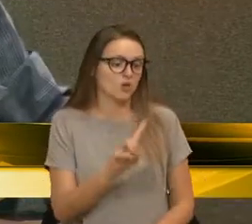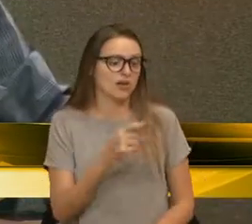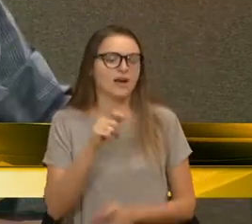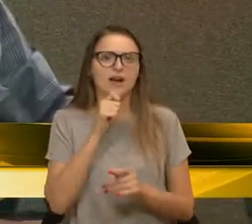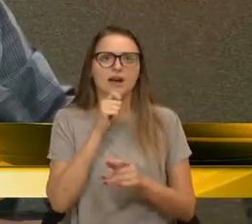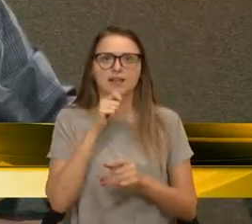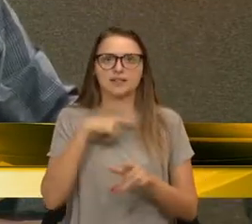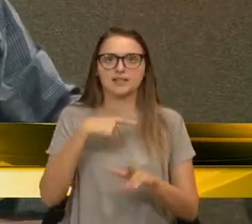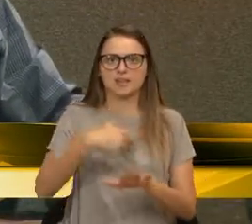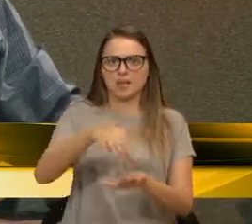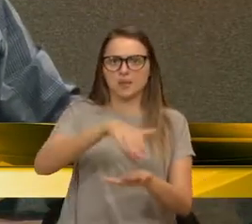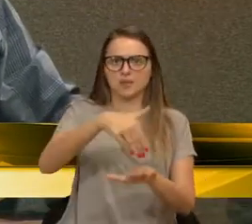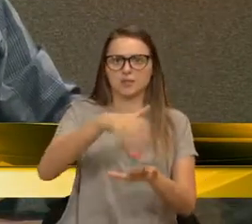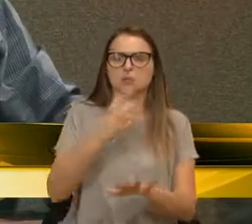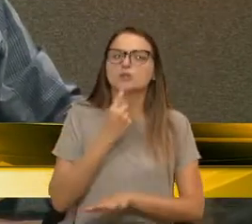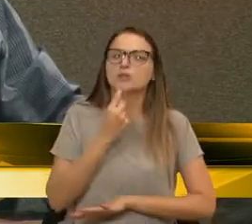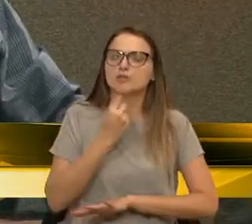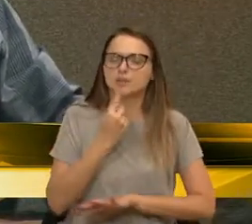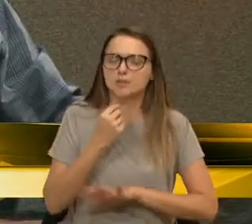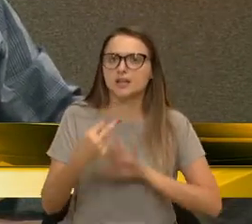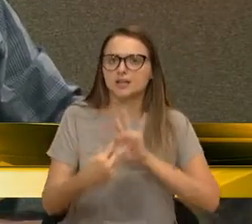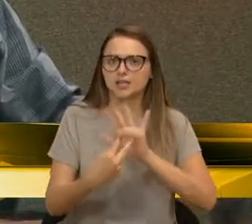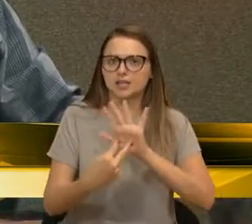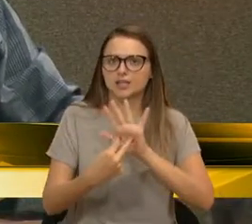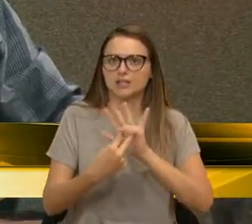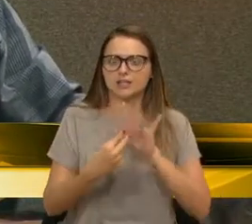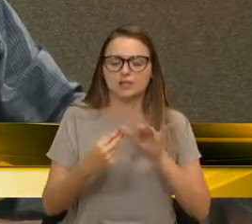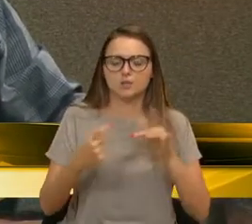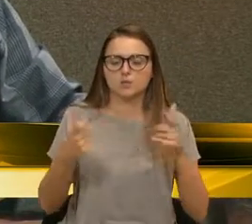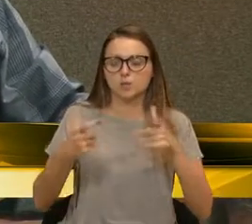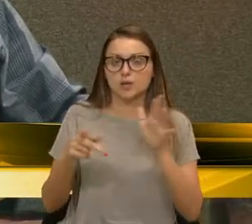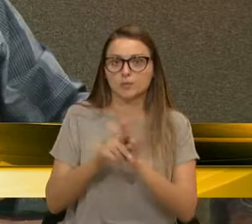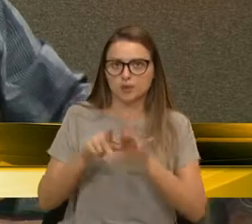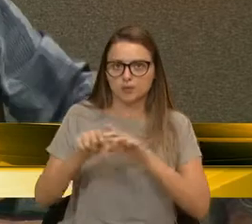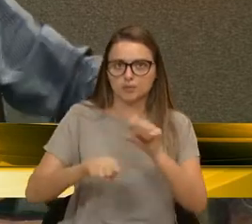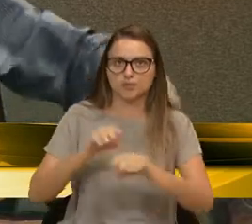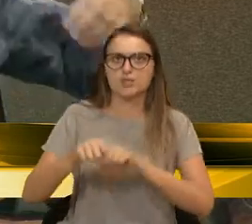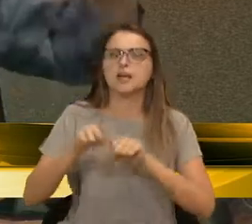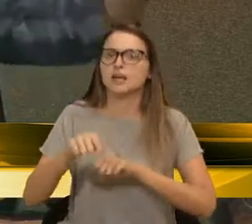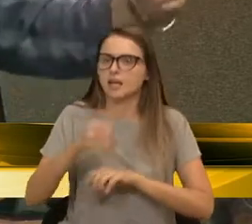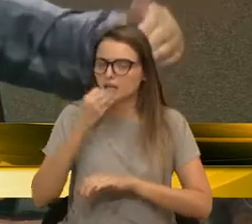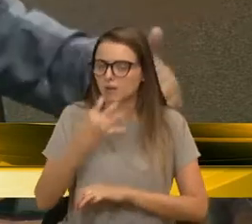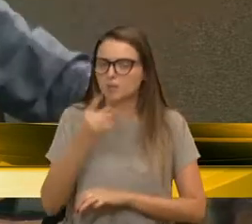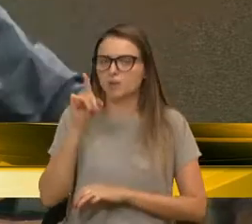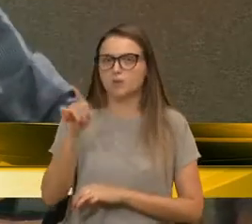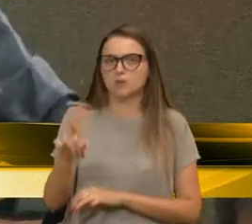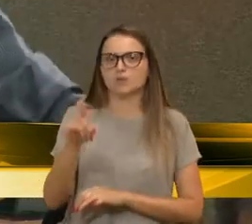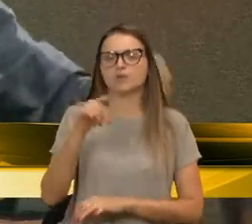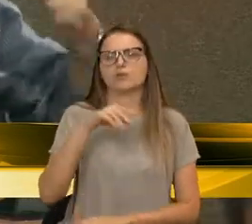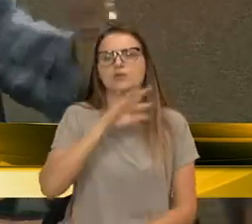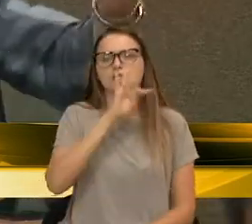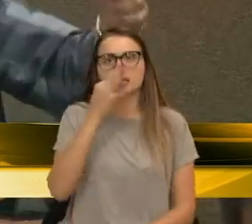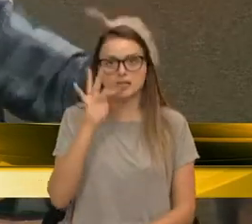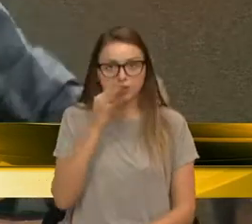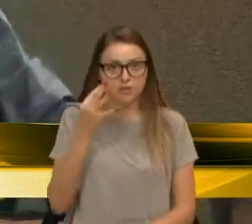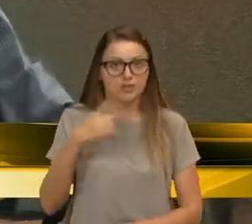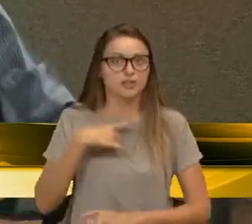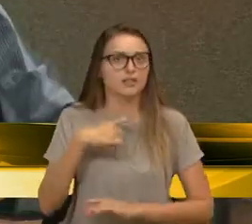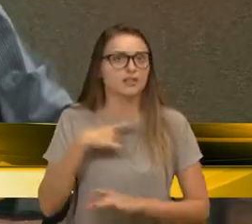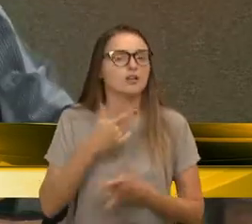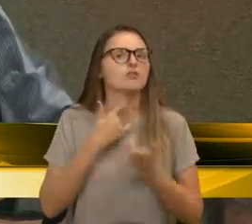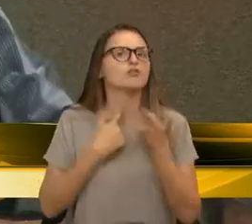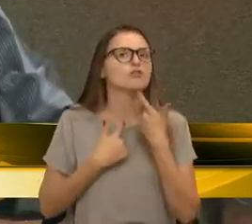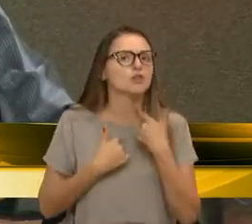na perimetral. Então, é muito bom que Vossa Senhoria venha para casa com esse fôlego, né,